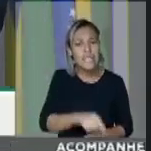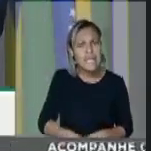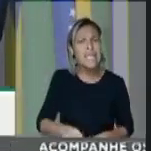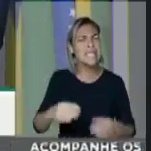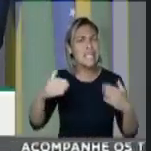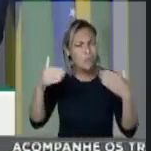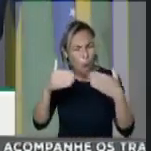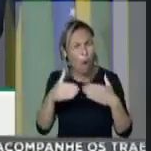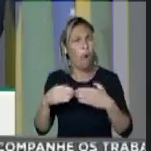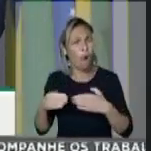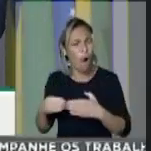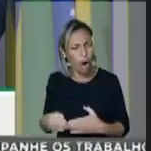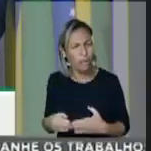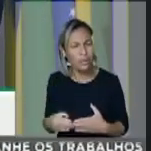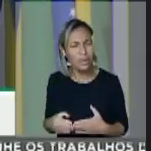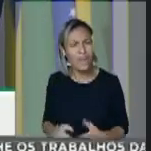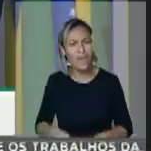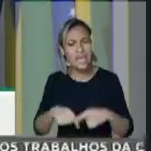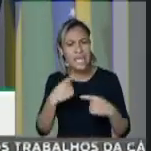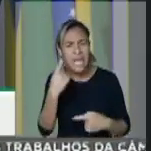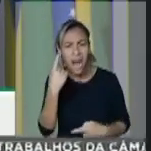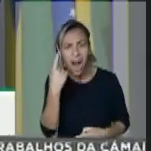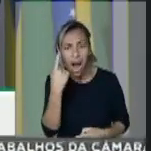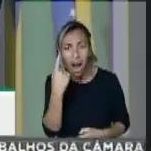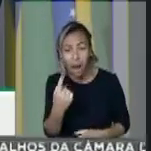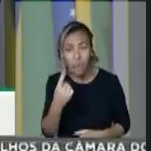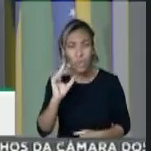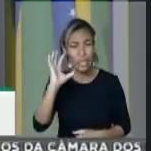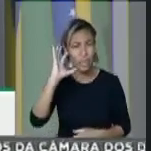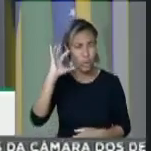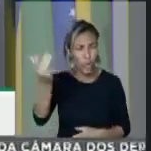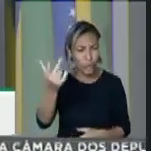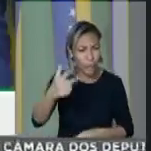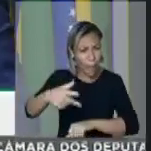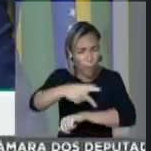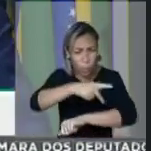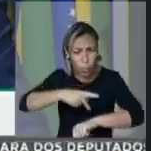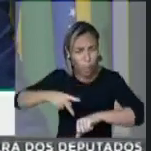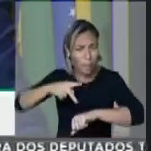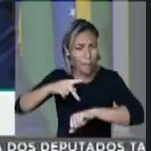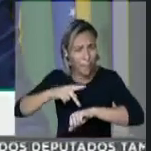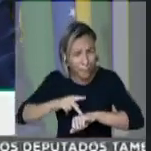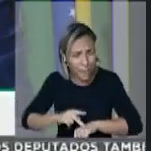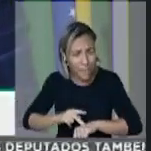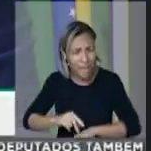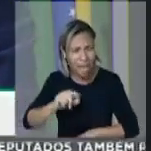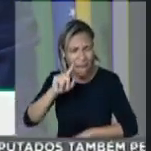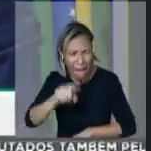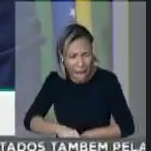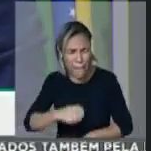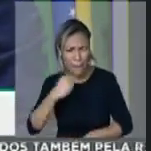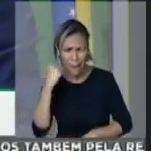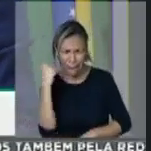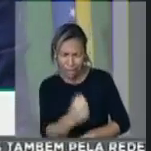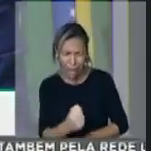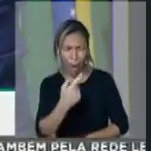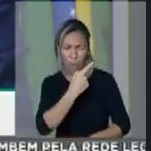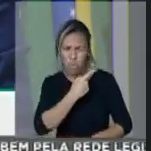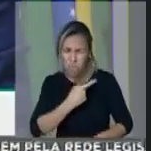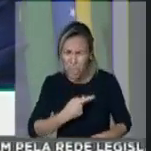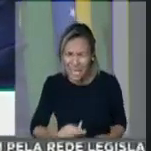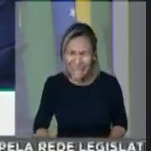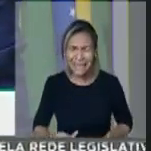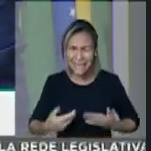vocês concordam que a única solução desse país é matar o presidente